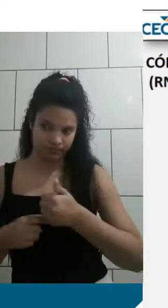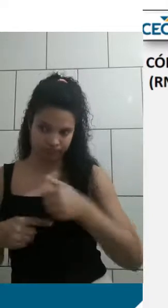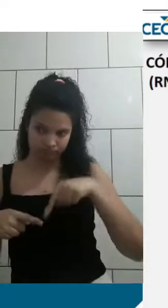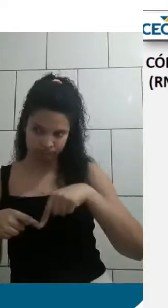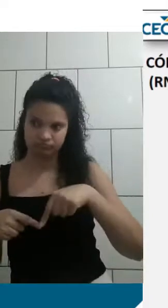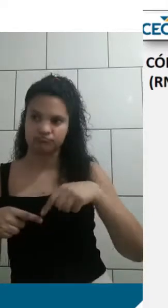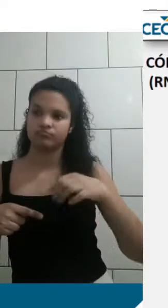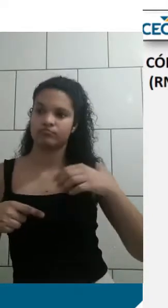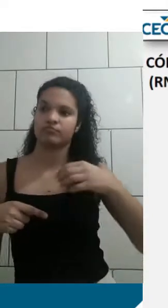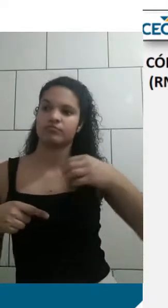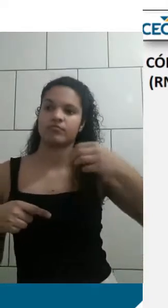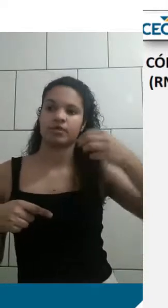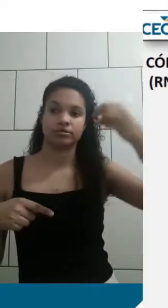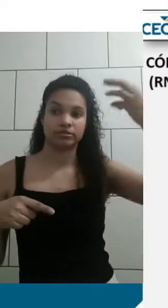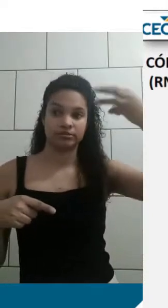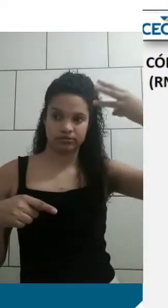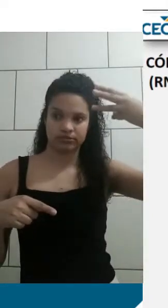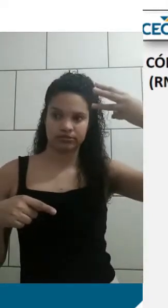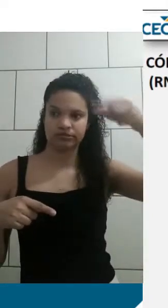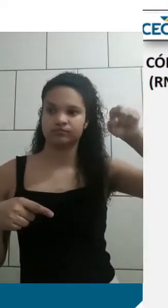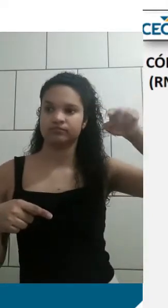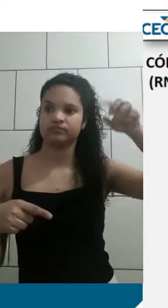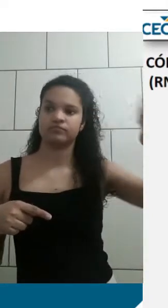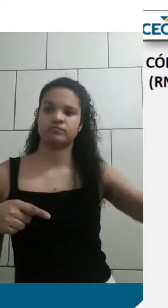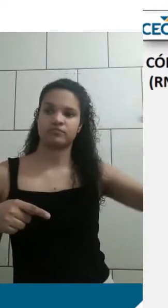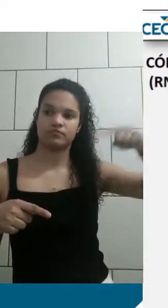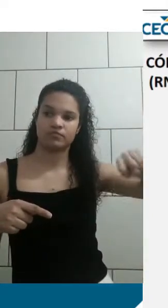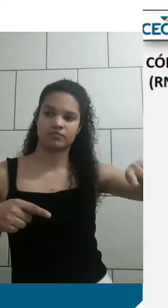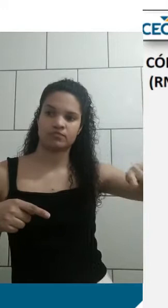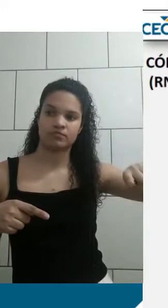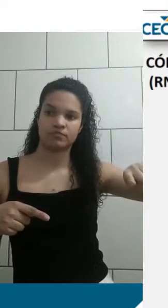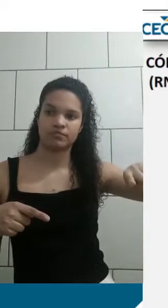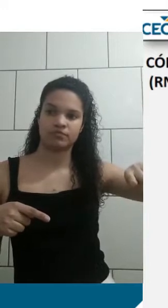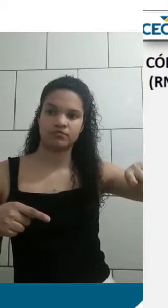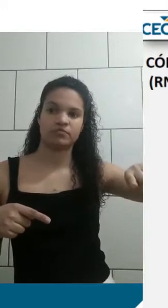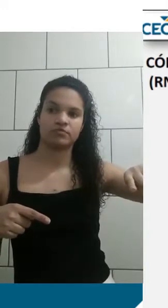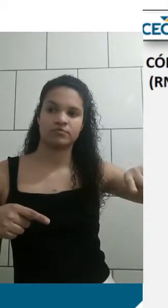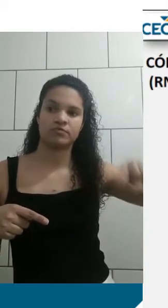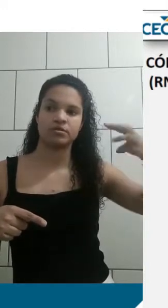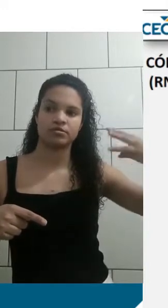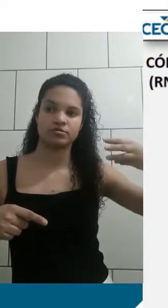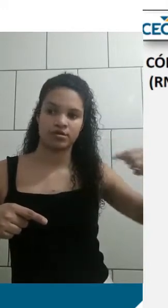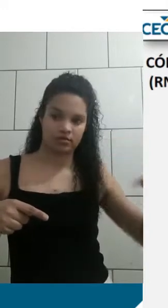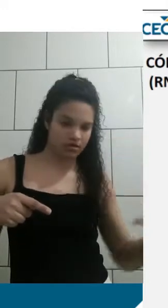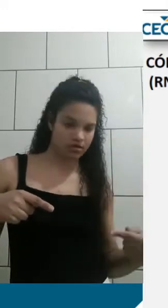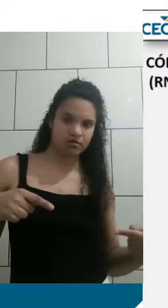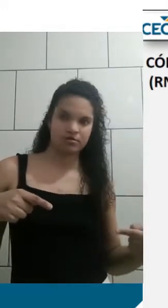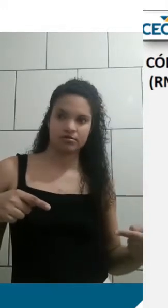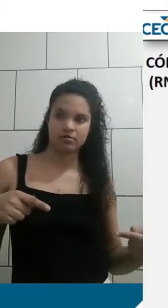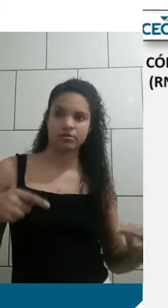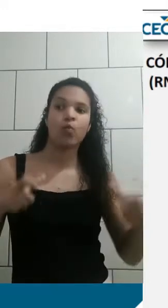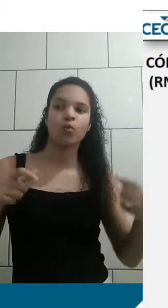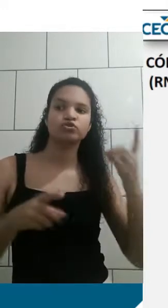guanina, na terceira base uma guanina, definindo aí o aminoácido glicina. Então o